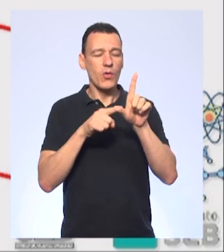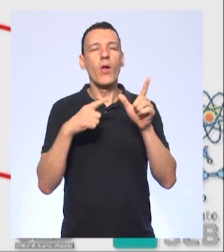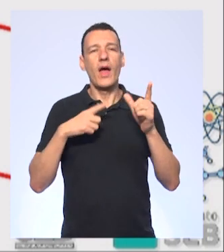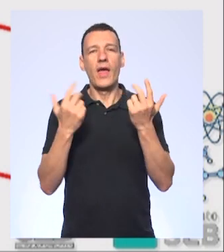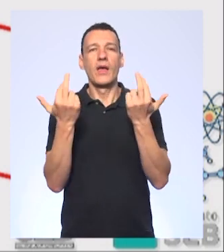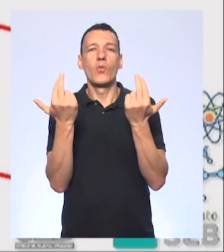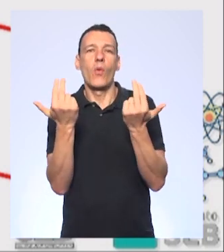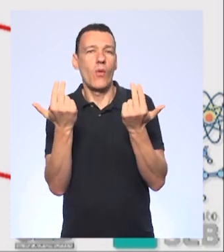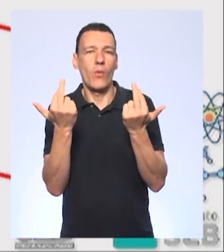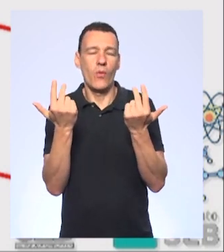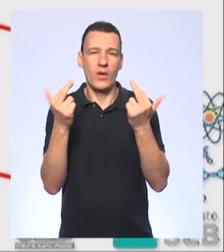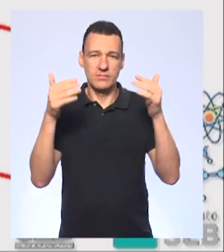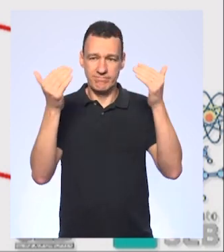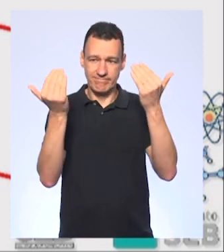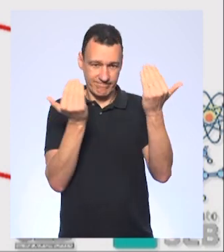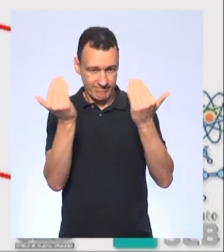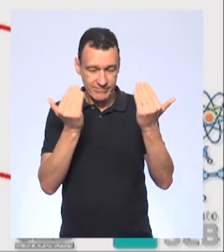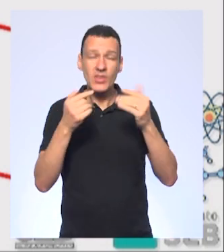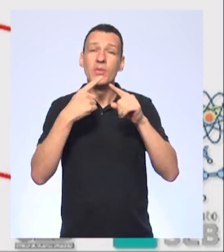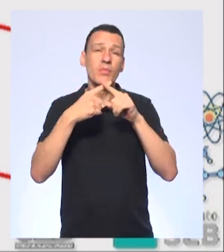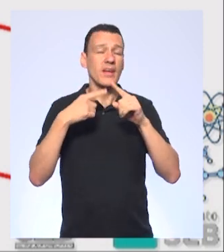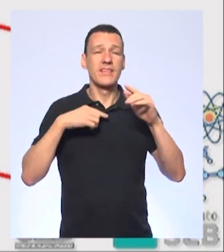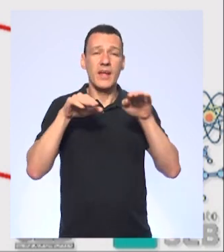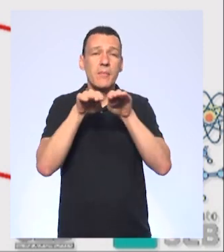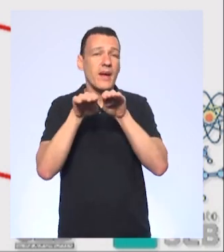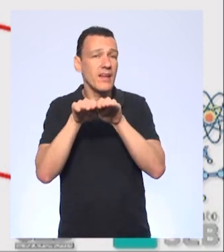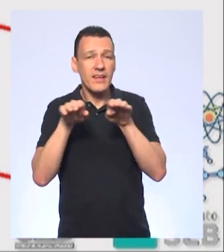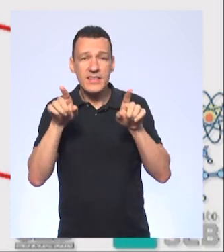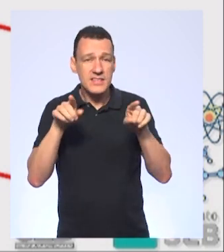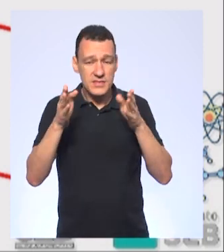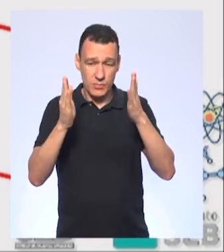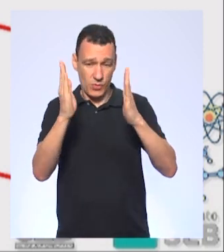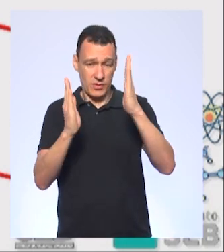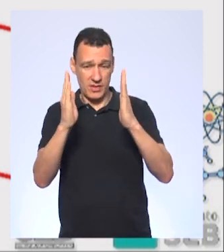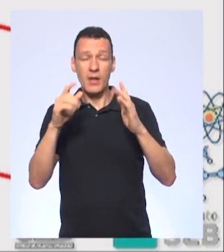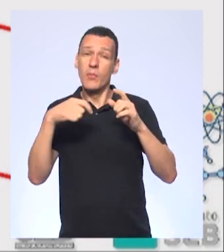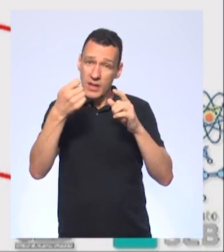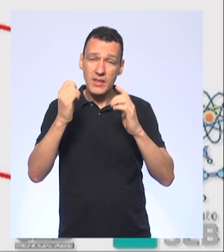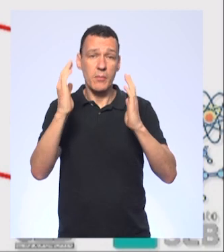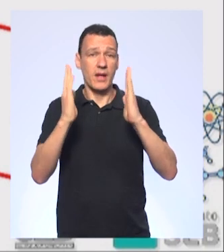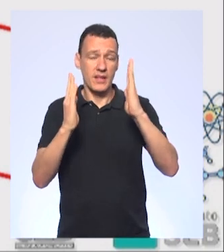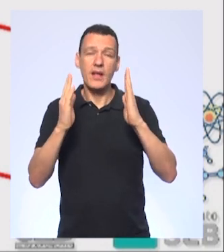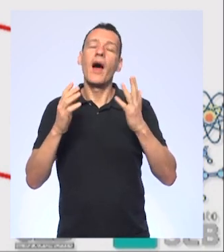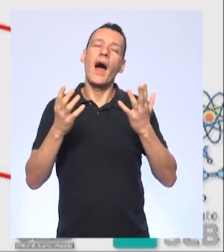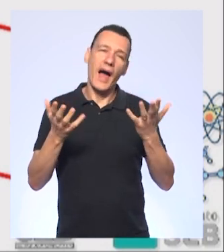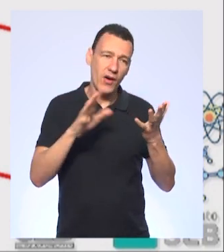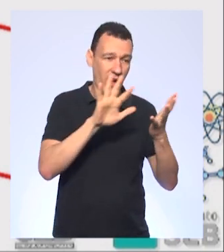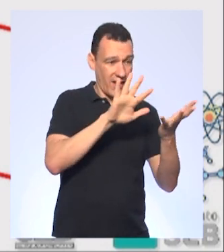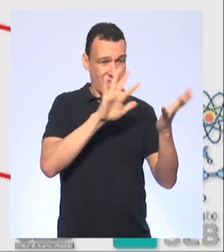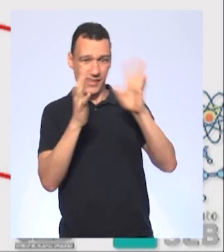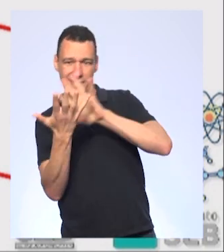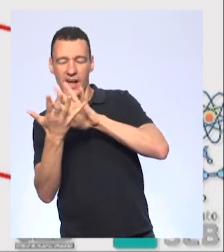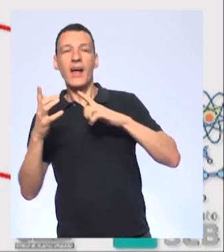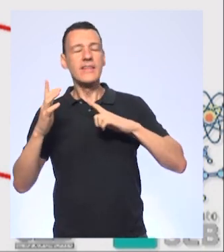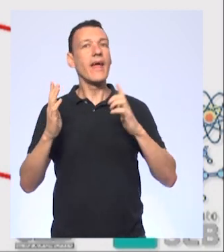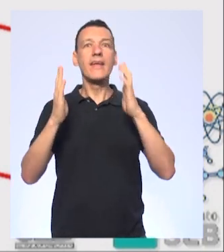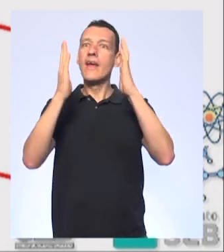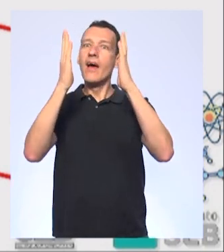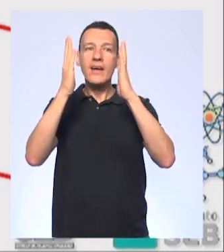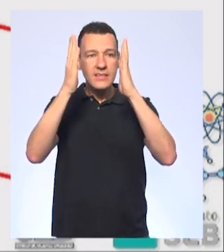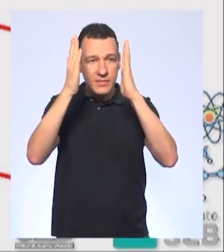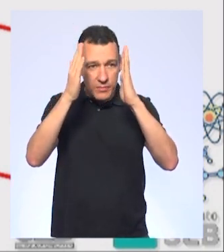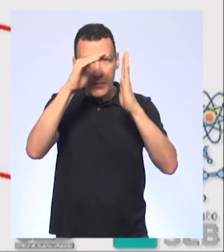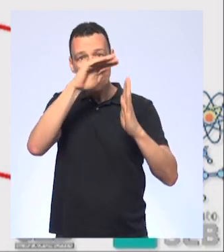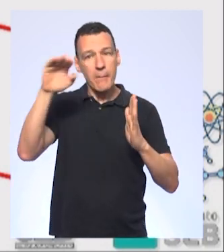porque está rolando um paralelismo. Agora eu tenho retas paralelas cortadas por duas